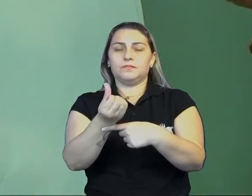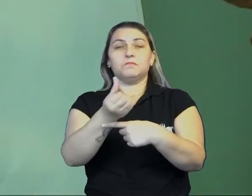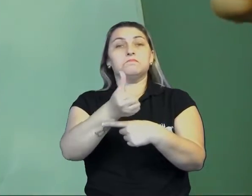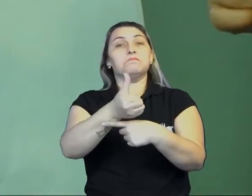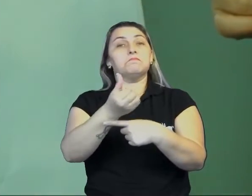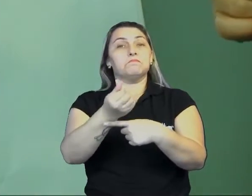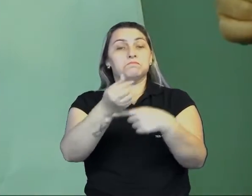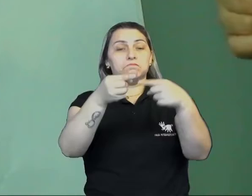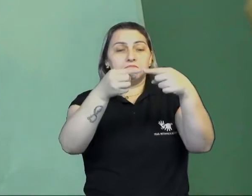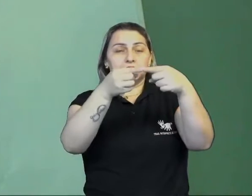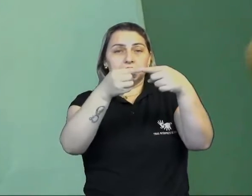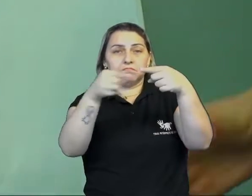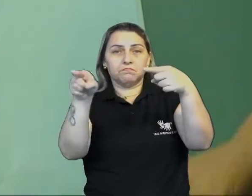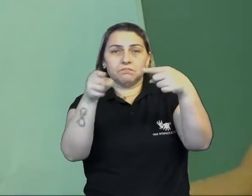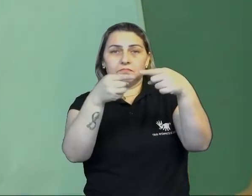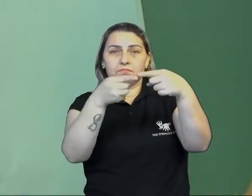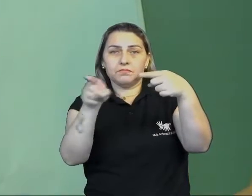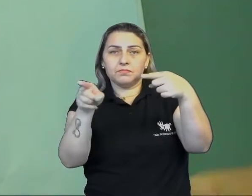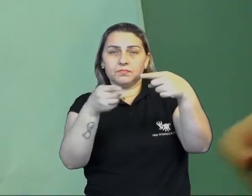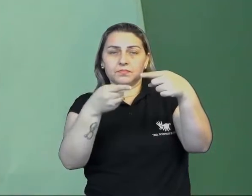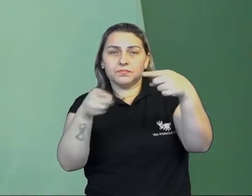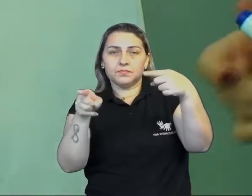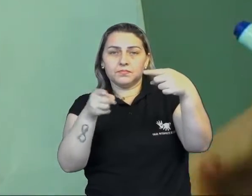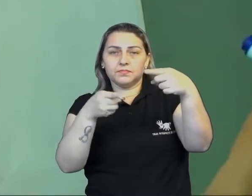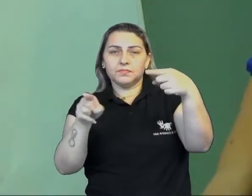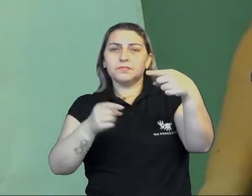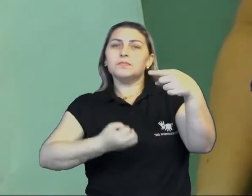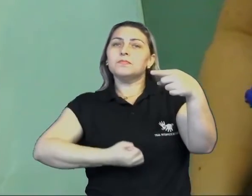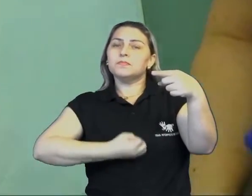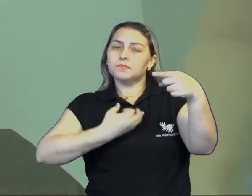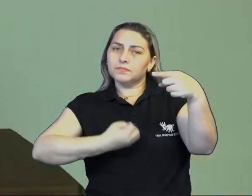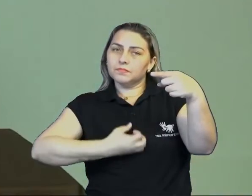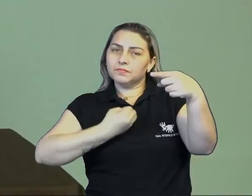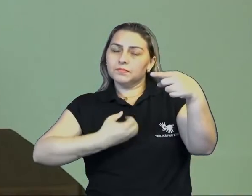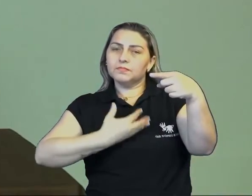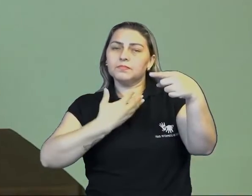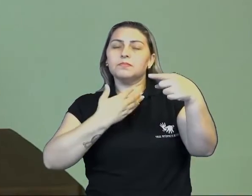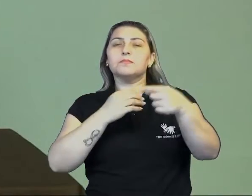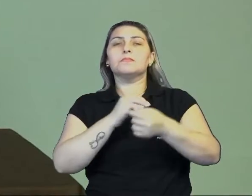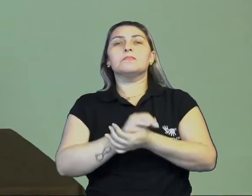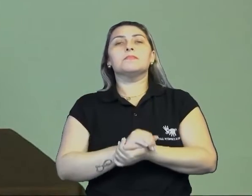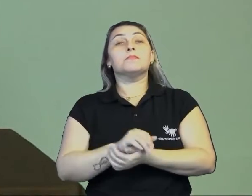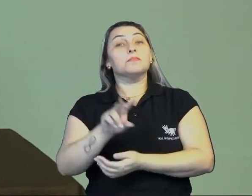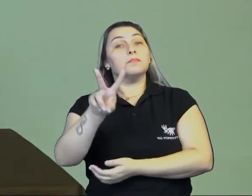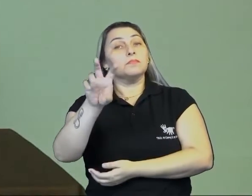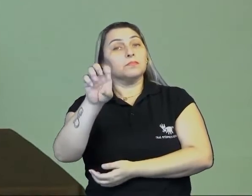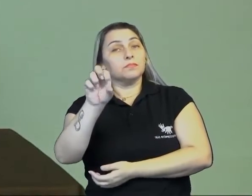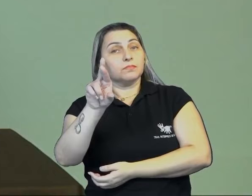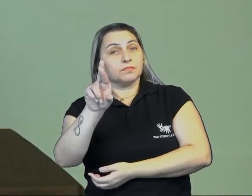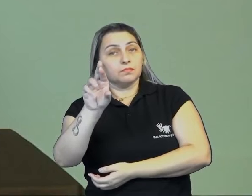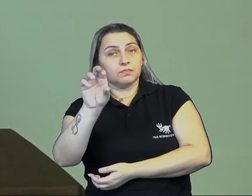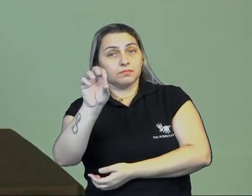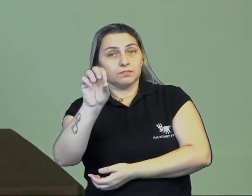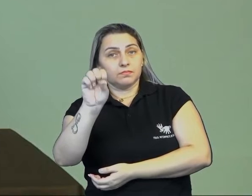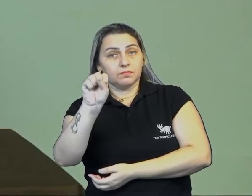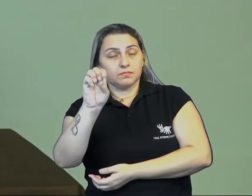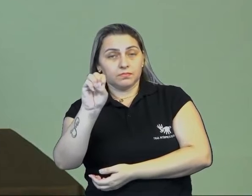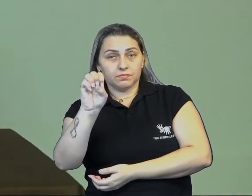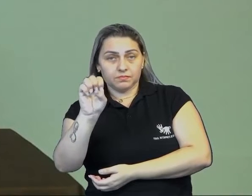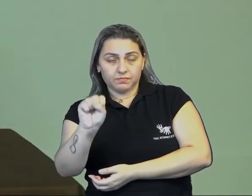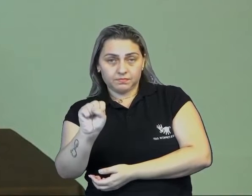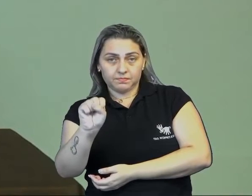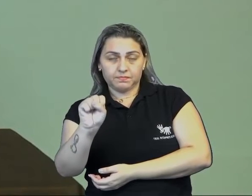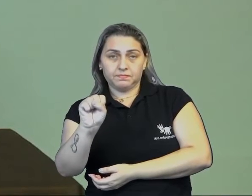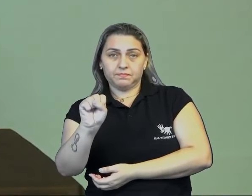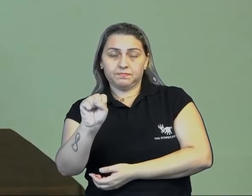16. Olha só. Então, nosso poema, ele é composto de 16 versos. Esse poema aqui, ele